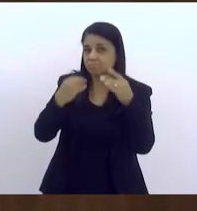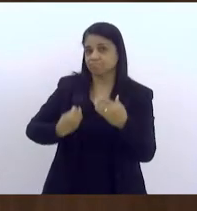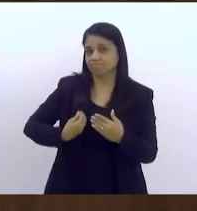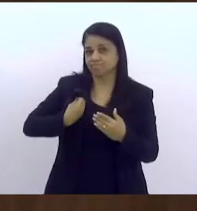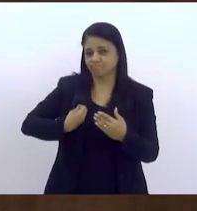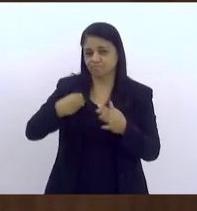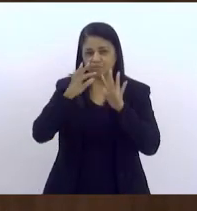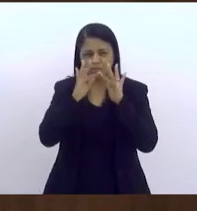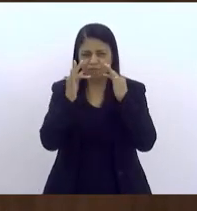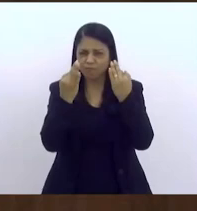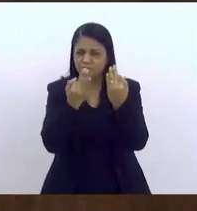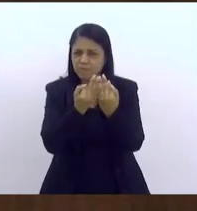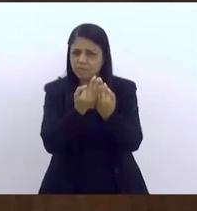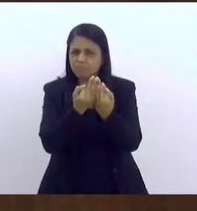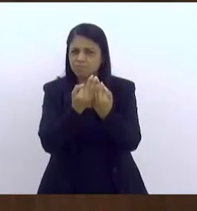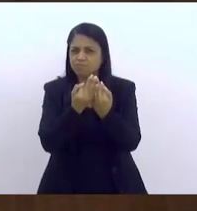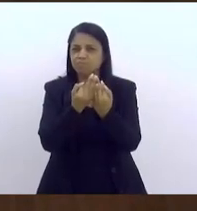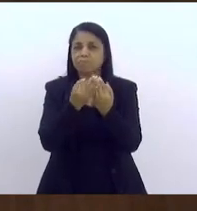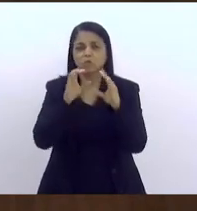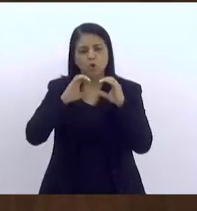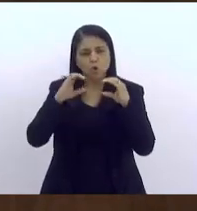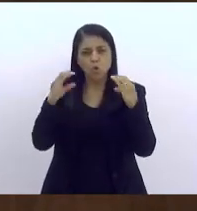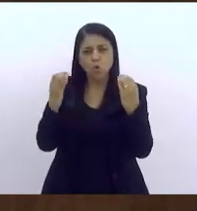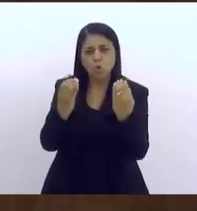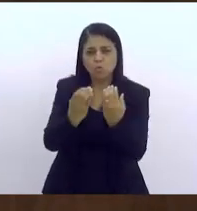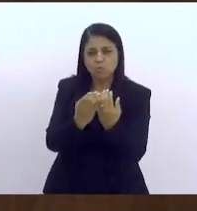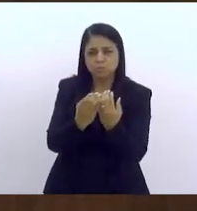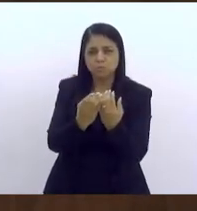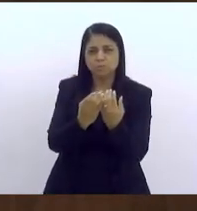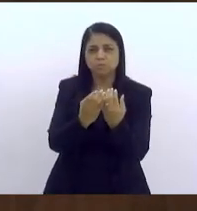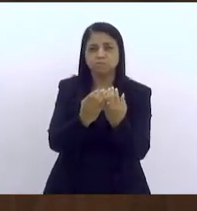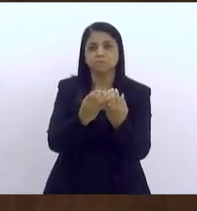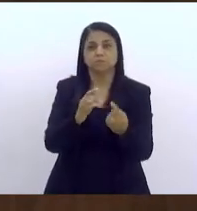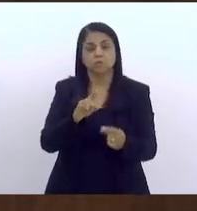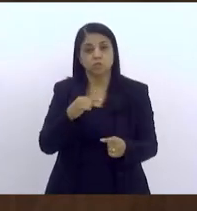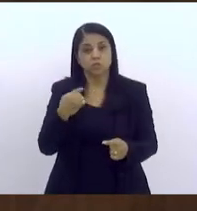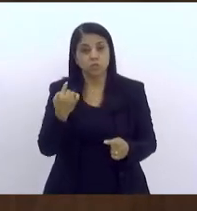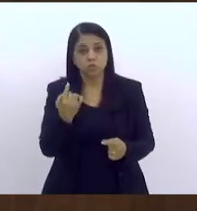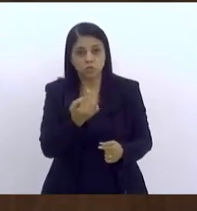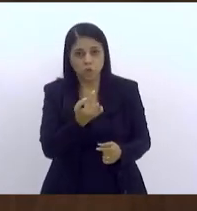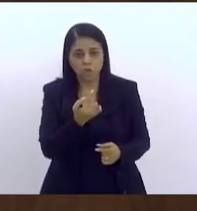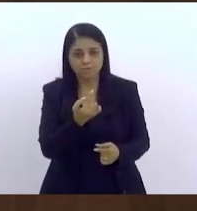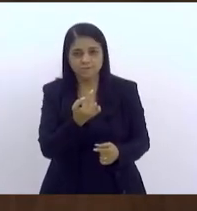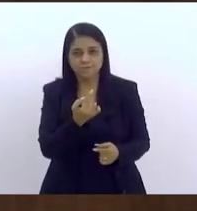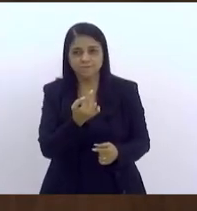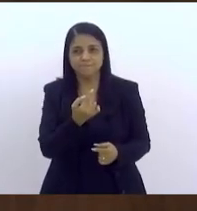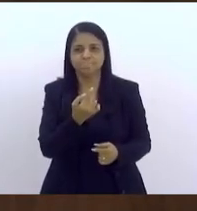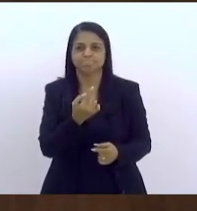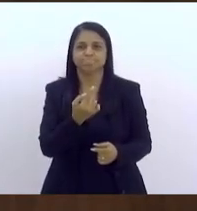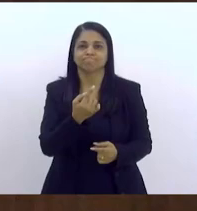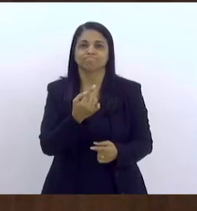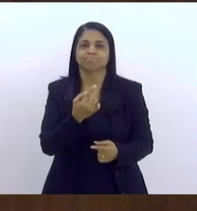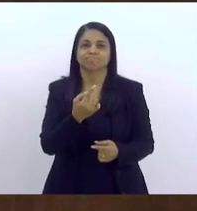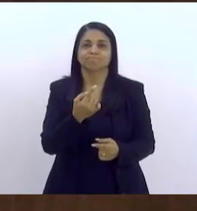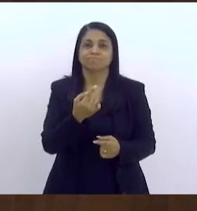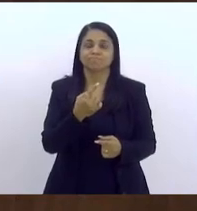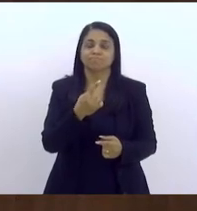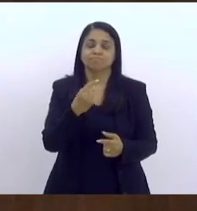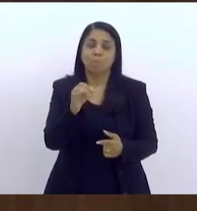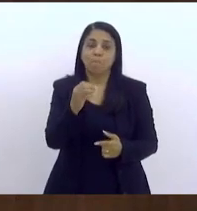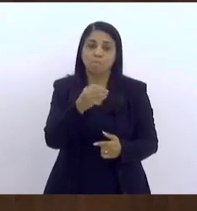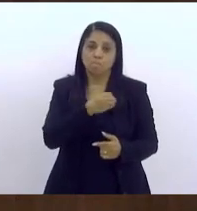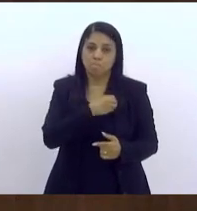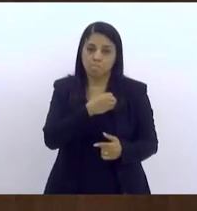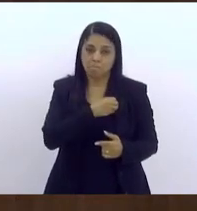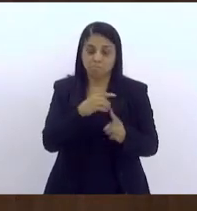o convívio familiar e comunitário nós pecamos quando existe uma lei que a gente não cumpre